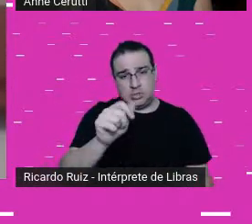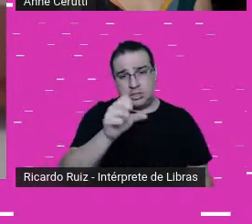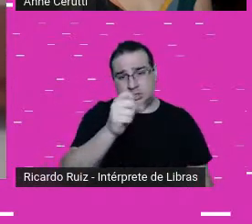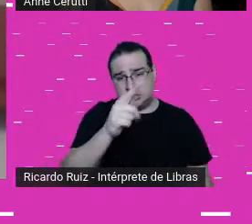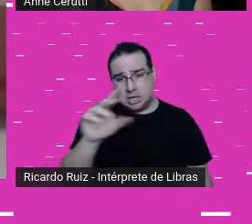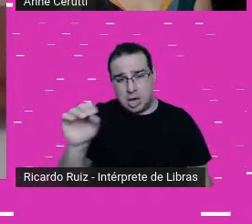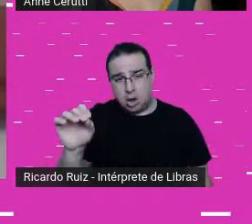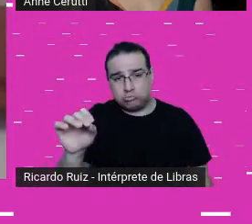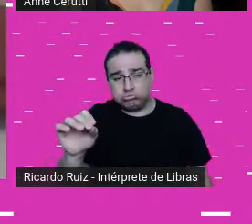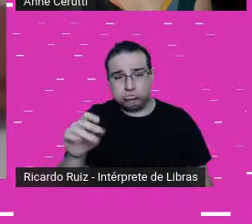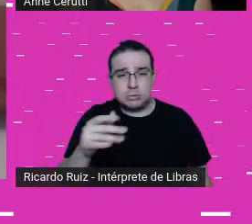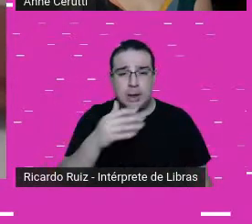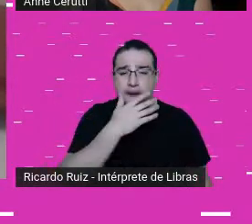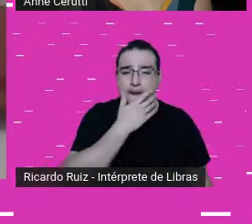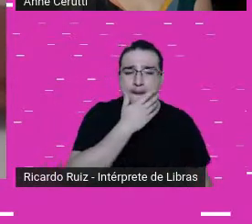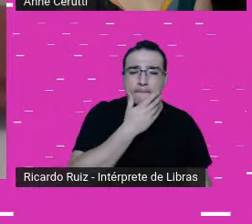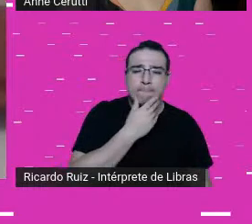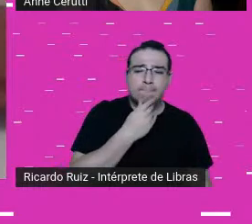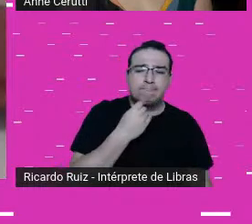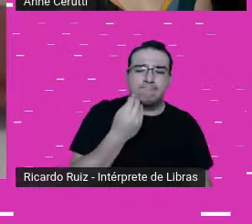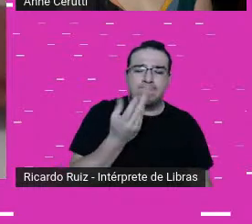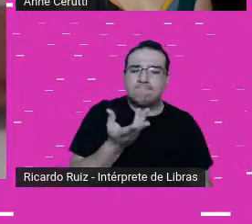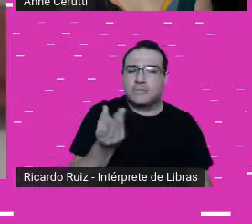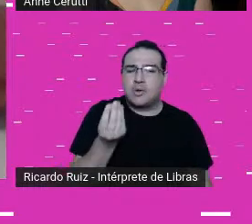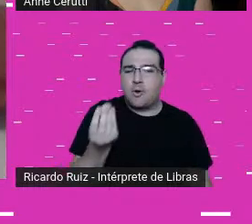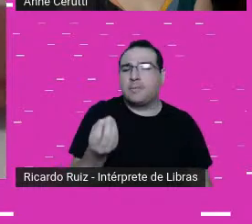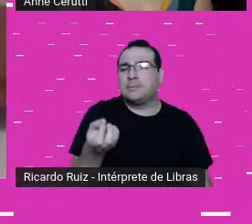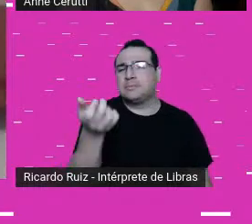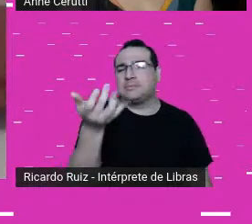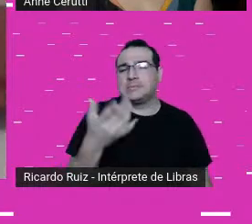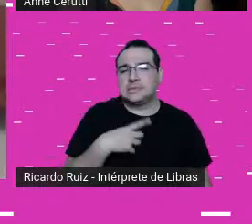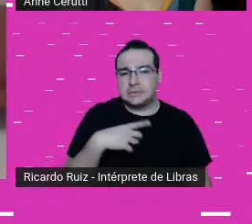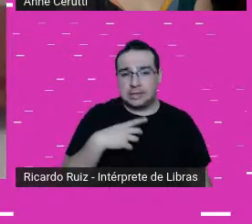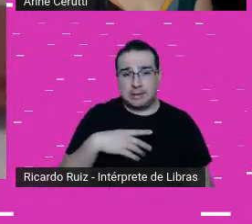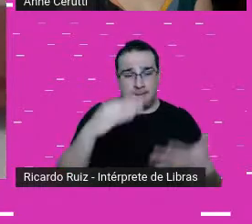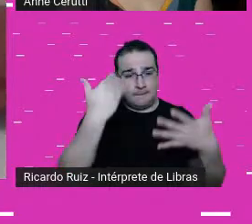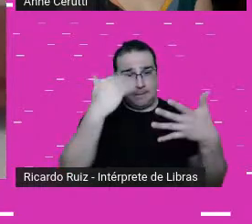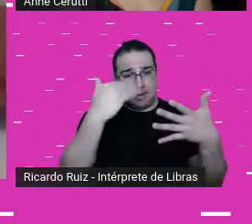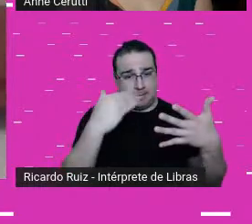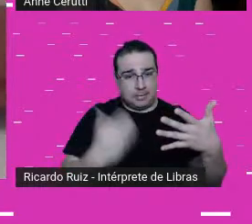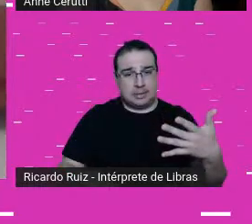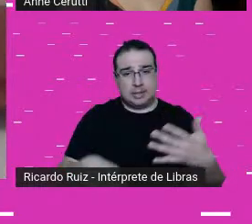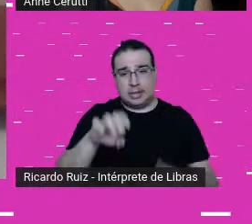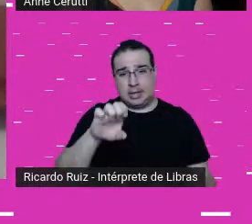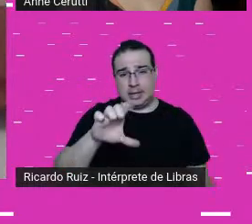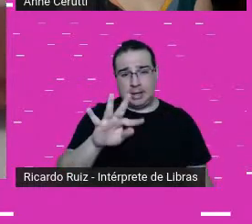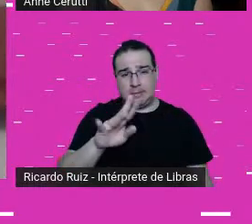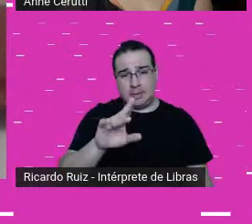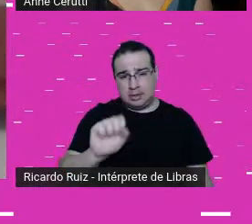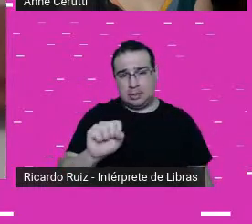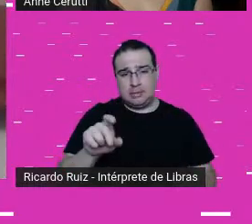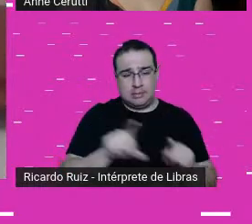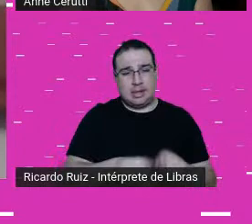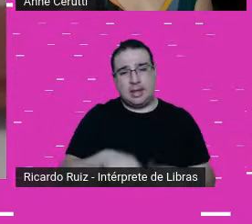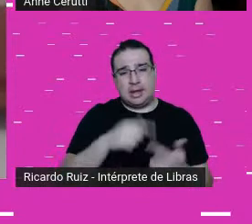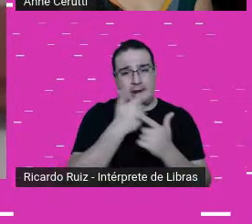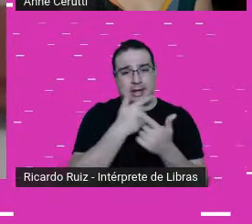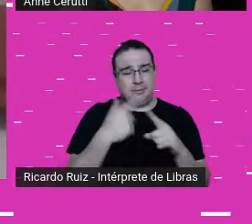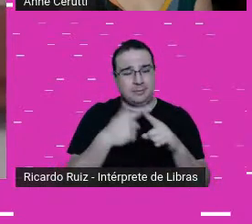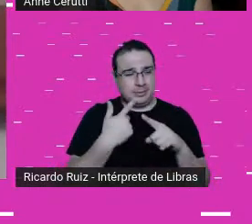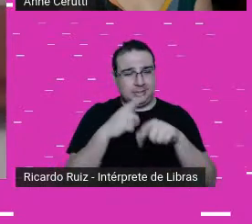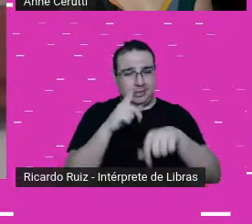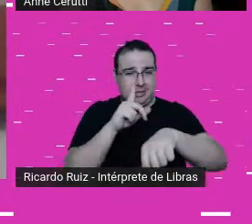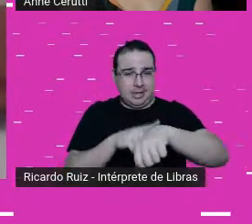enfim, traga um pouquinho assim desses elementos, porque eram elementos muito precisos e era muito engraçado, porque tinham